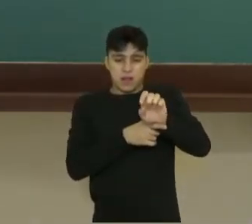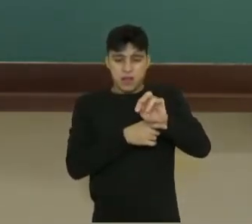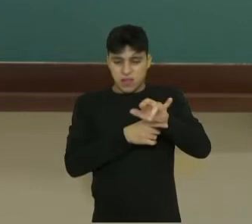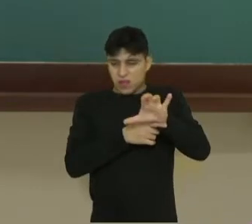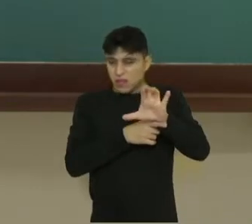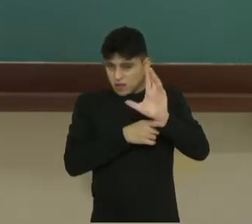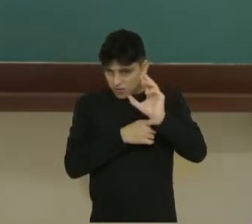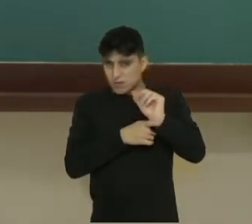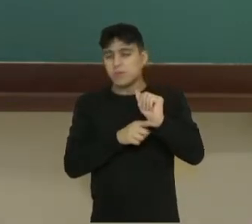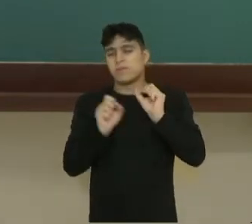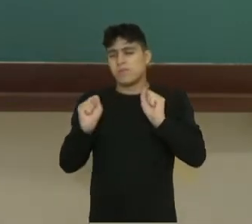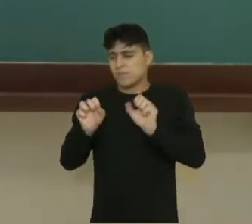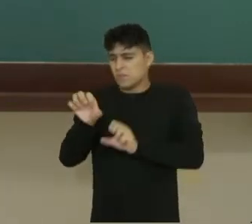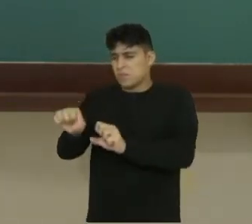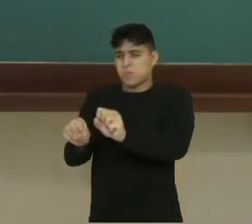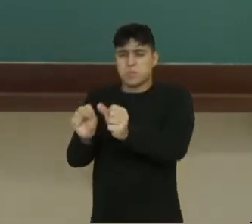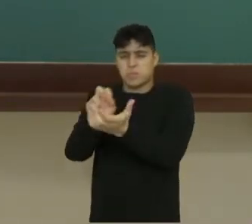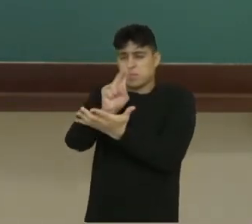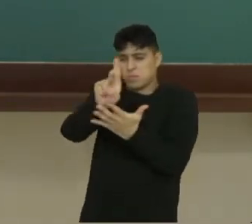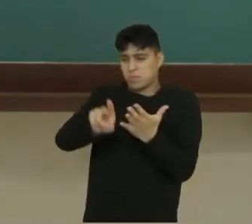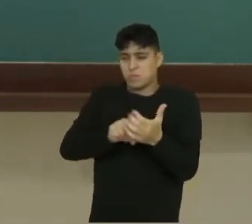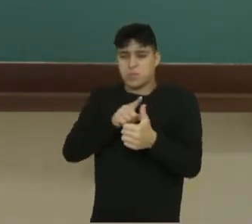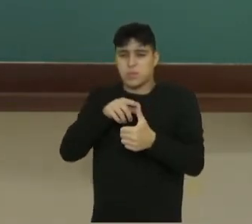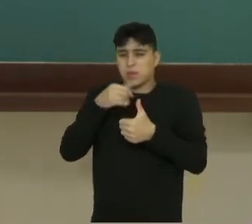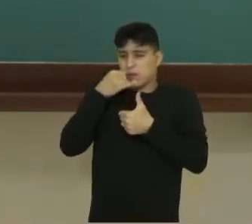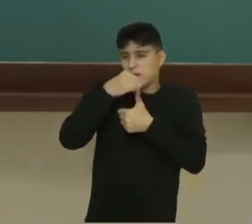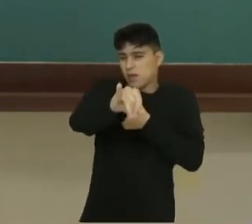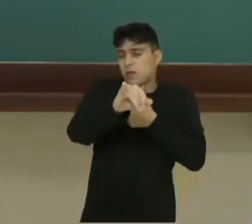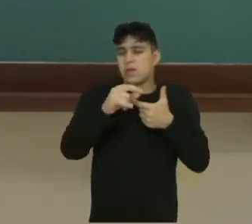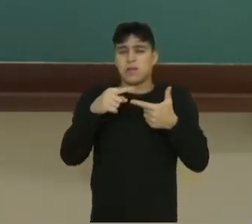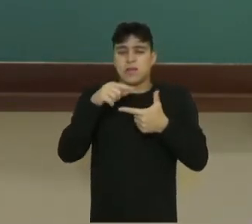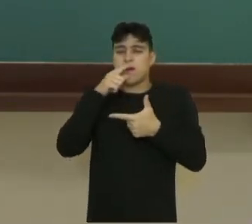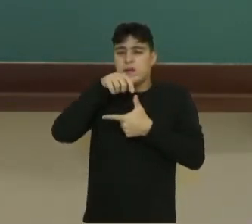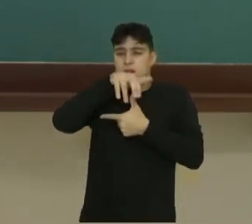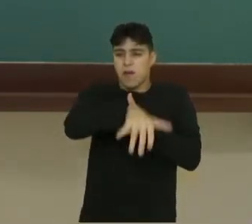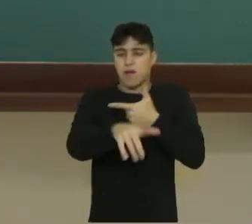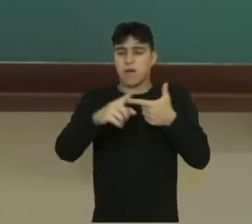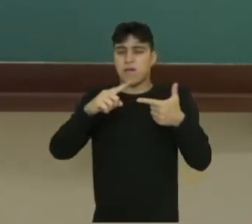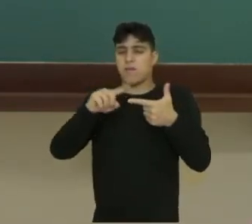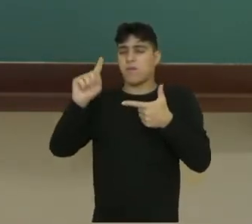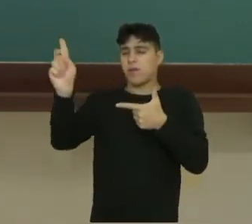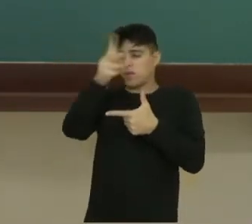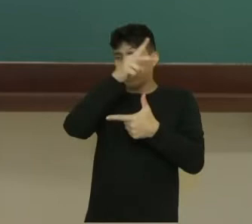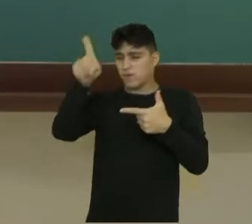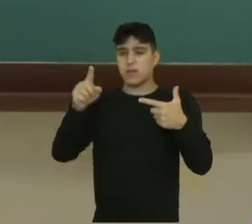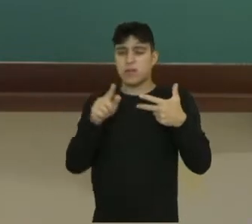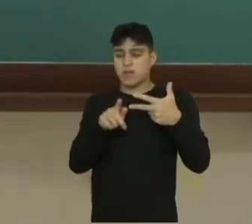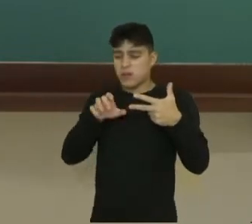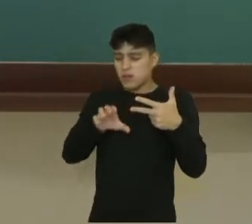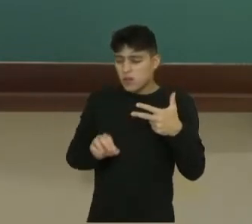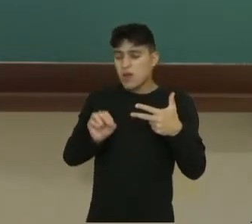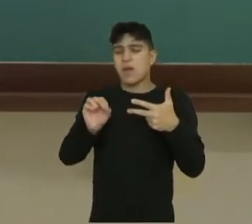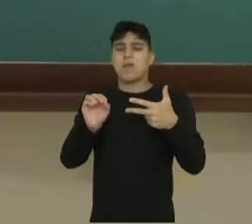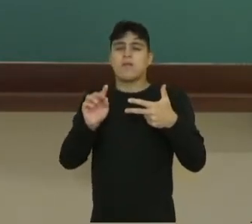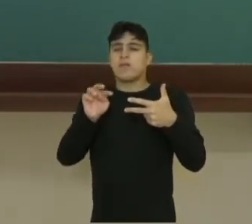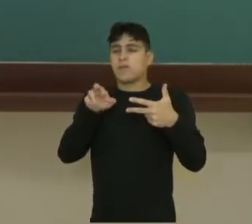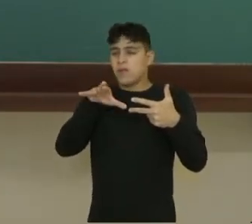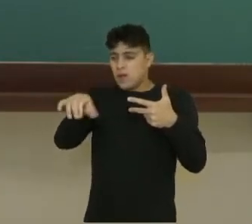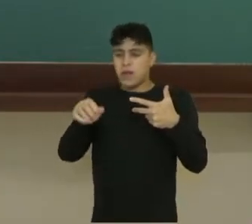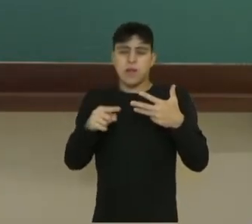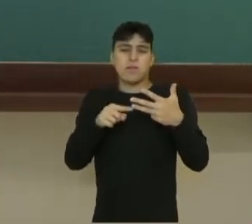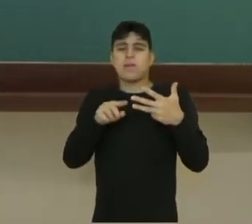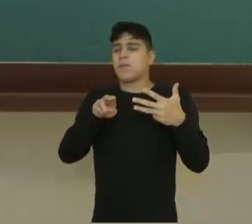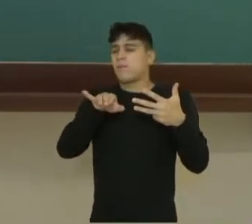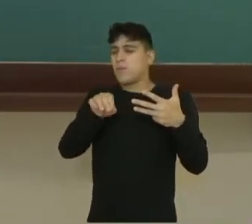de várias fontes, por exemplo, a hídrica, a eólica, a maré, a terra, a geotérmica, a energia solar, as de